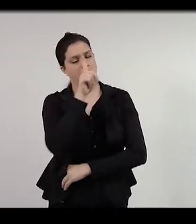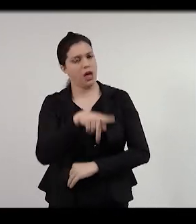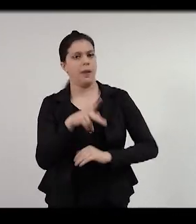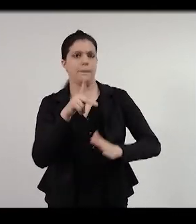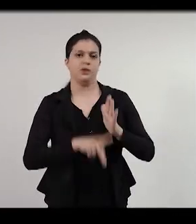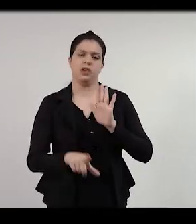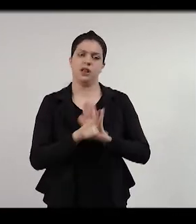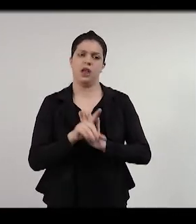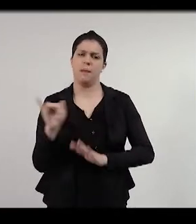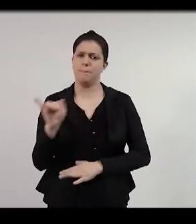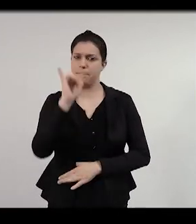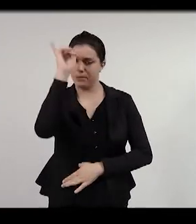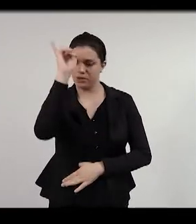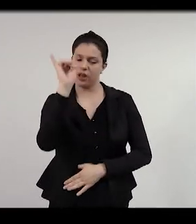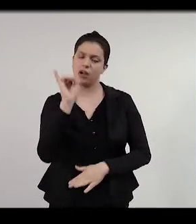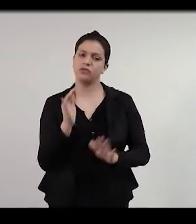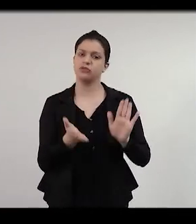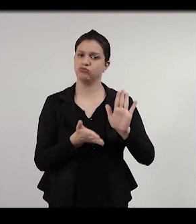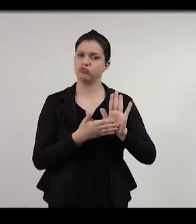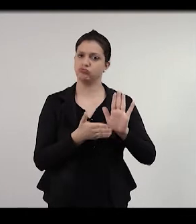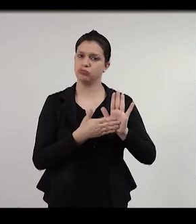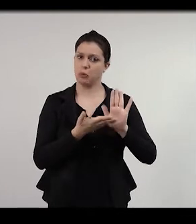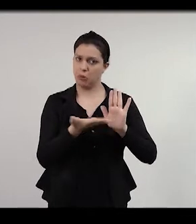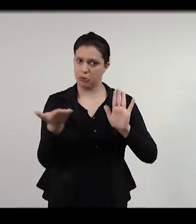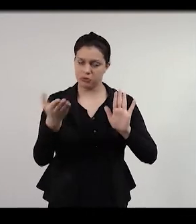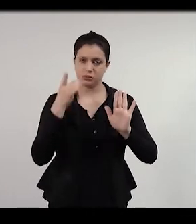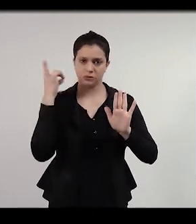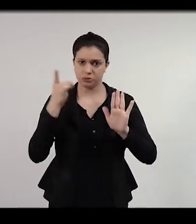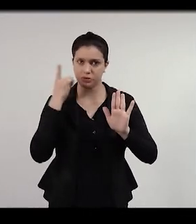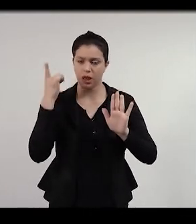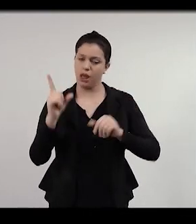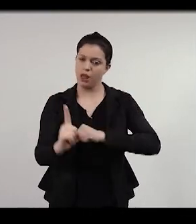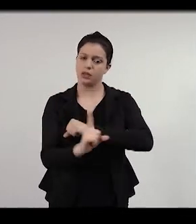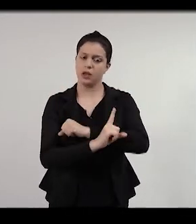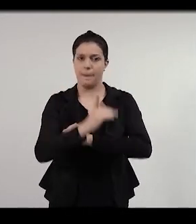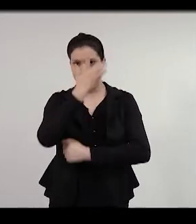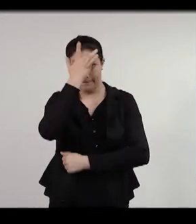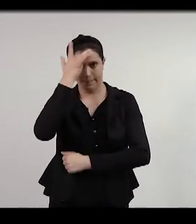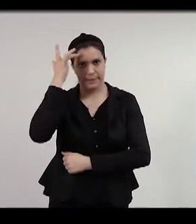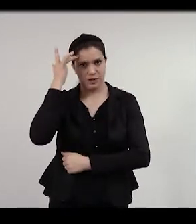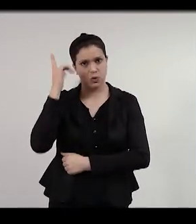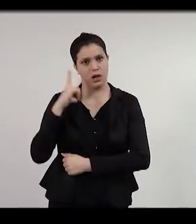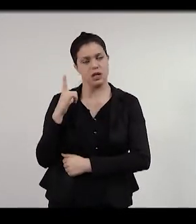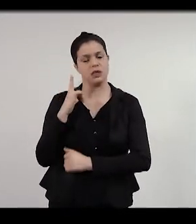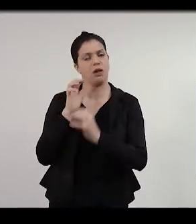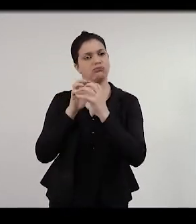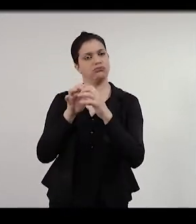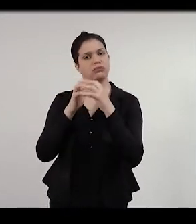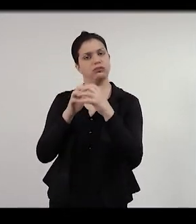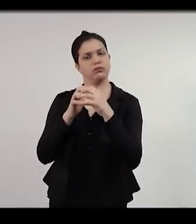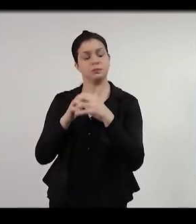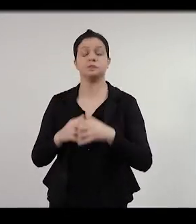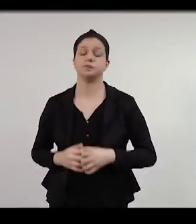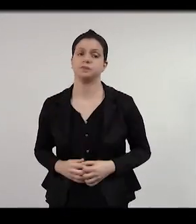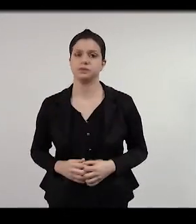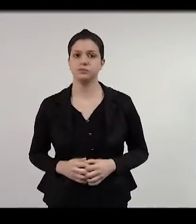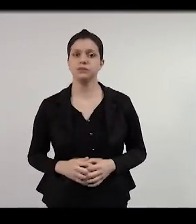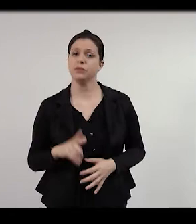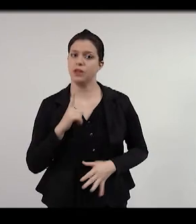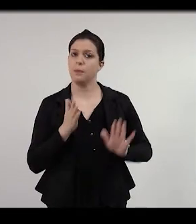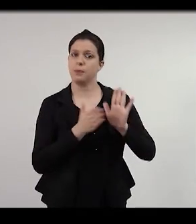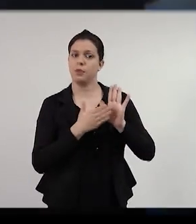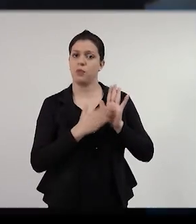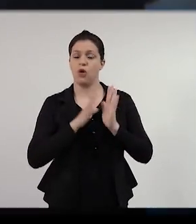é um projeto muito importante, de nossa autoria, que vai atender todas essas pessoas com problema